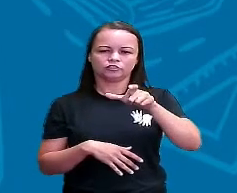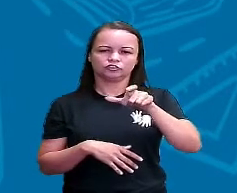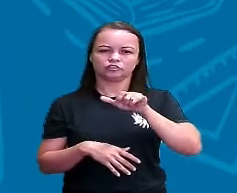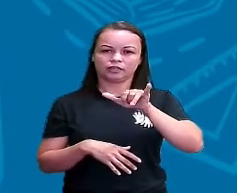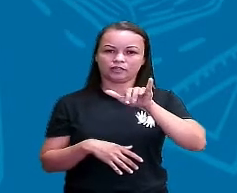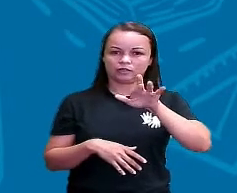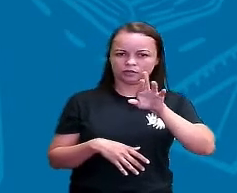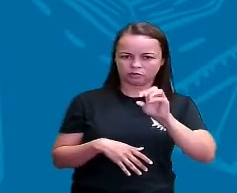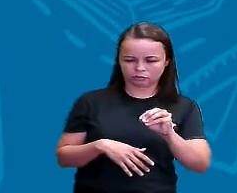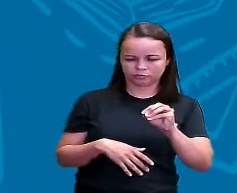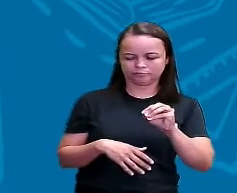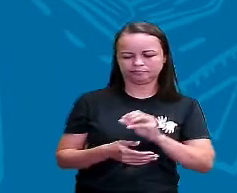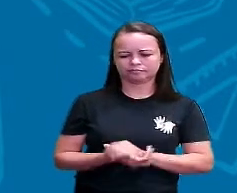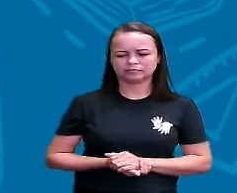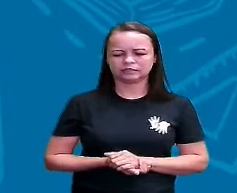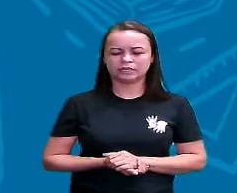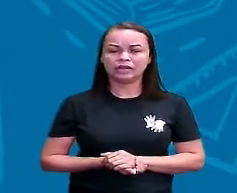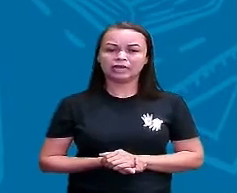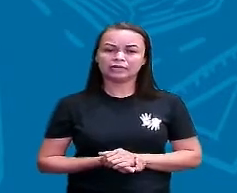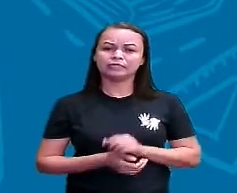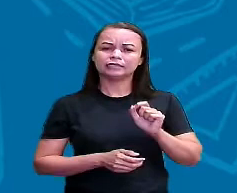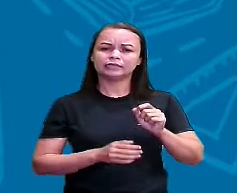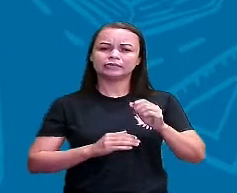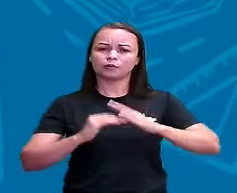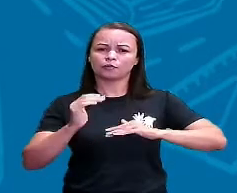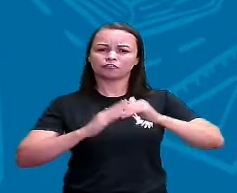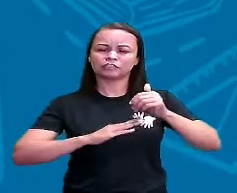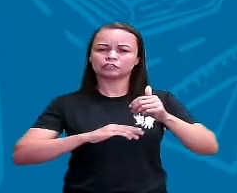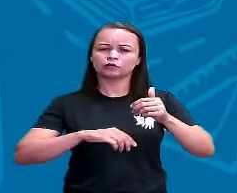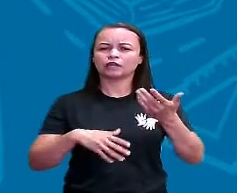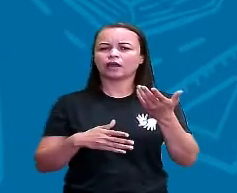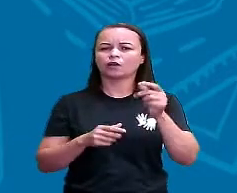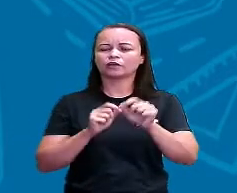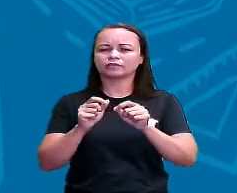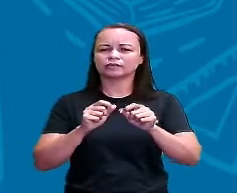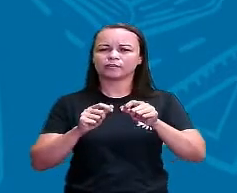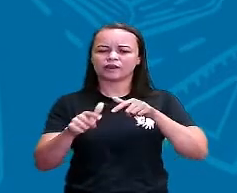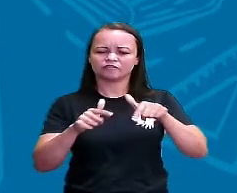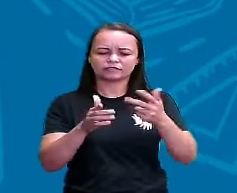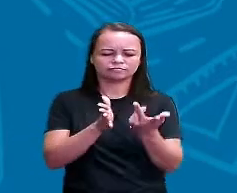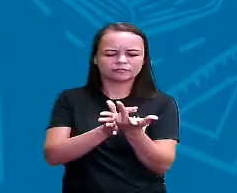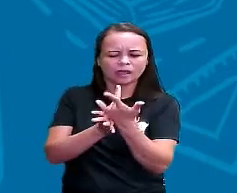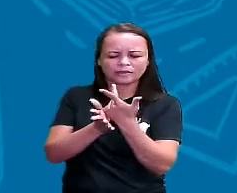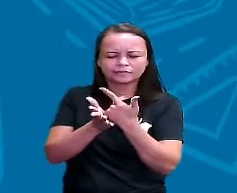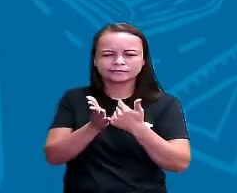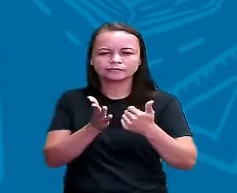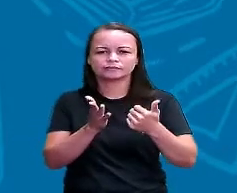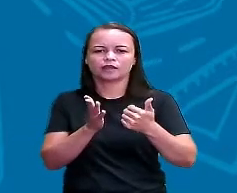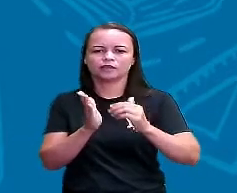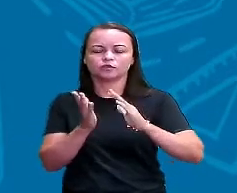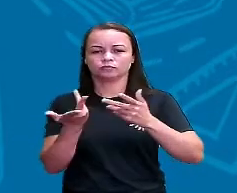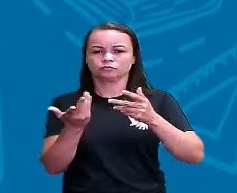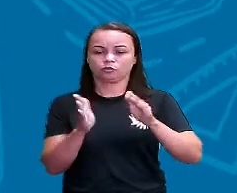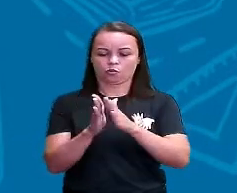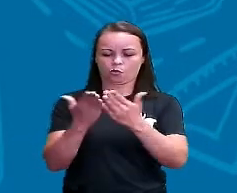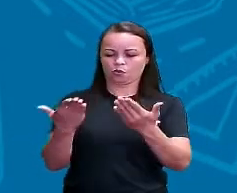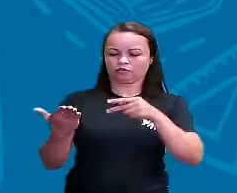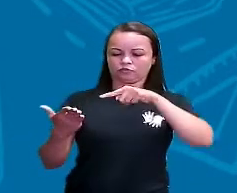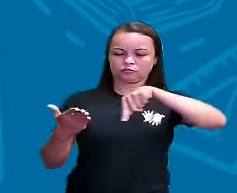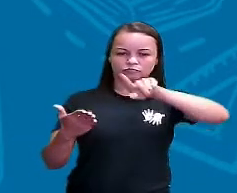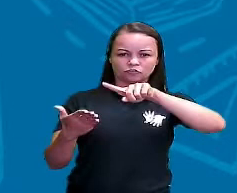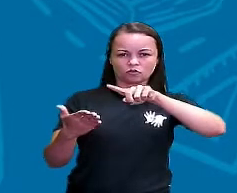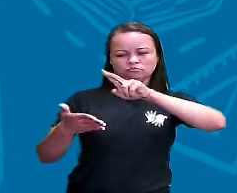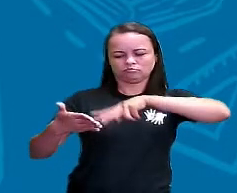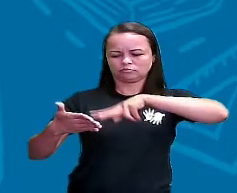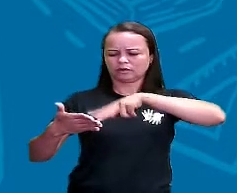faz desenhos. Tem gente que trabalha fazendo desenhos, fazendo ilustrações, né? Todo livro que você lê, que ele vem